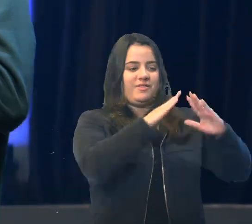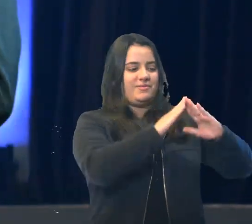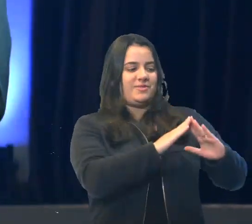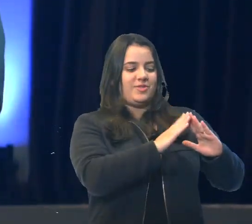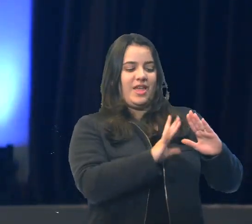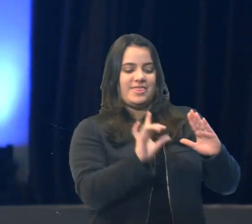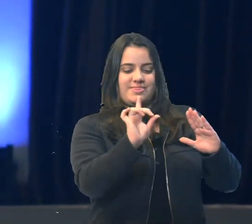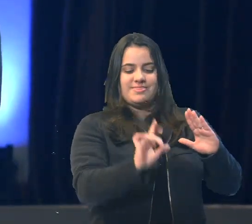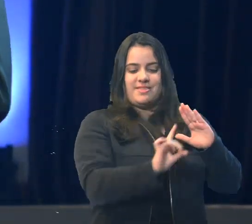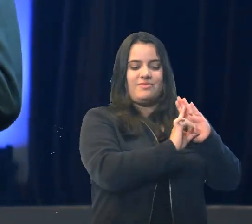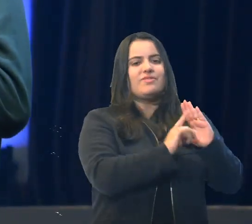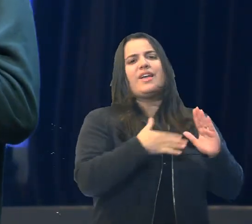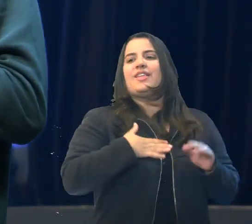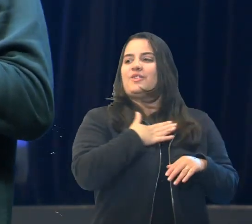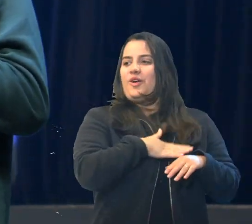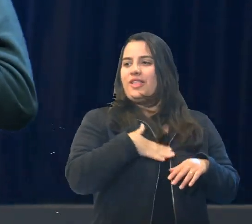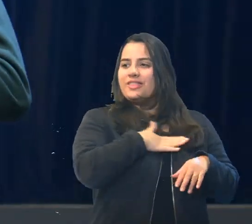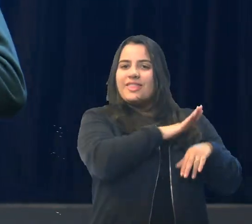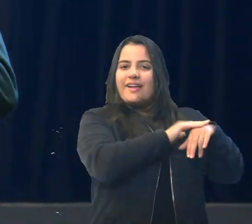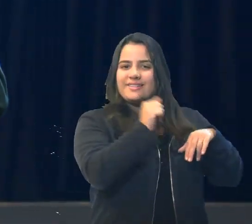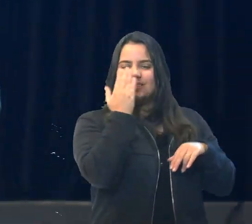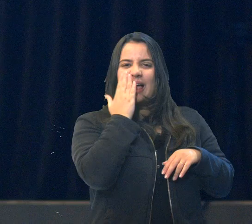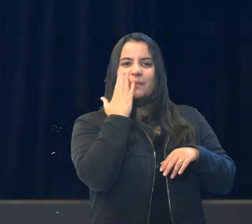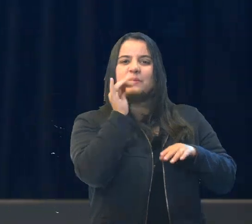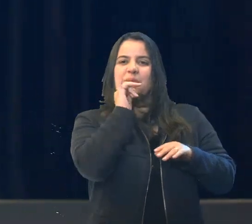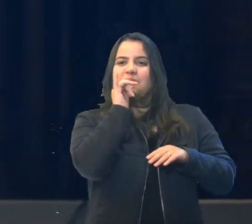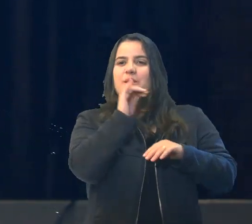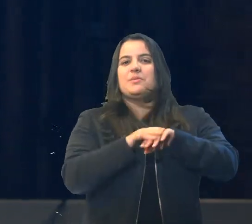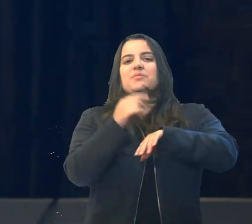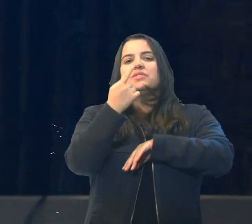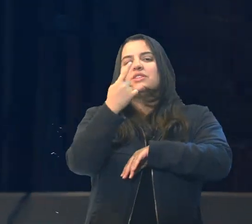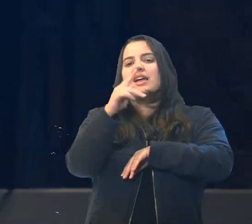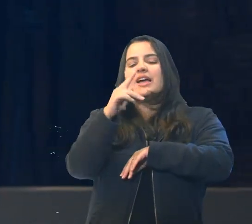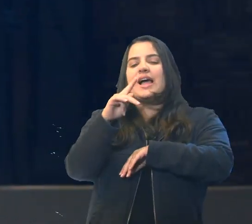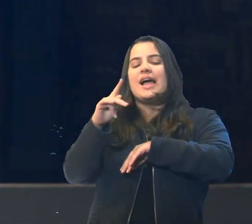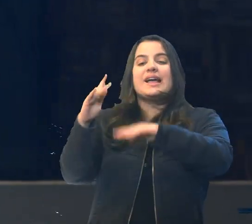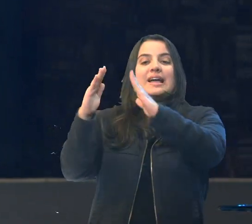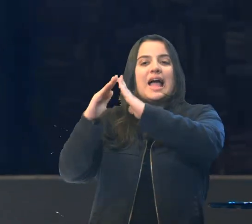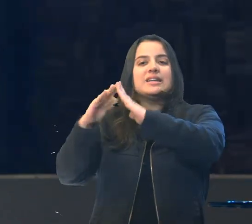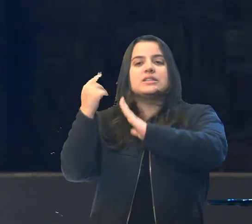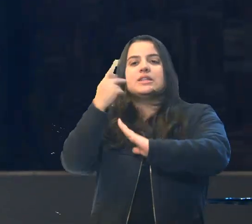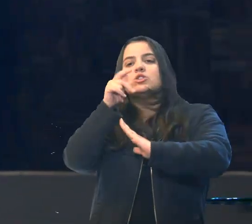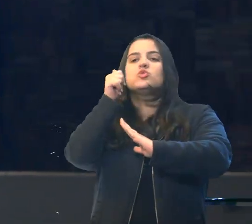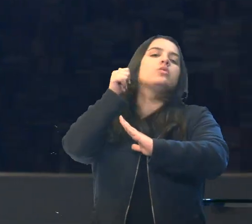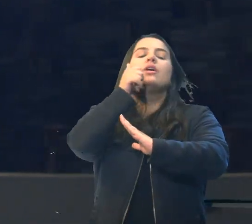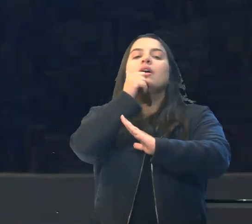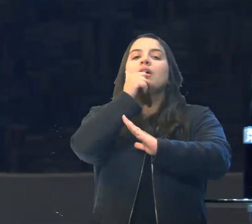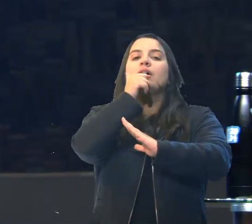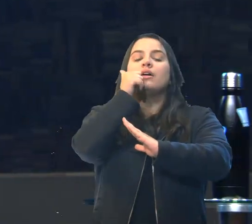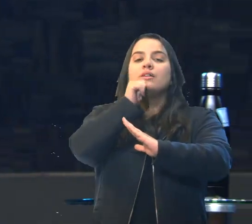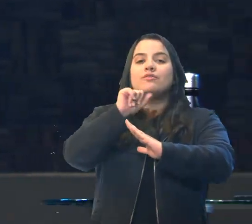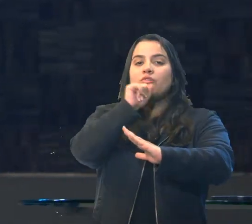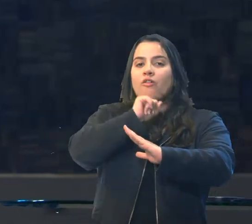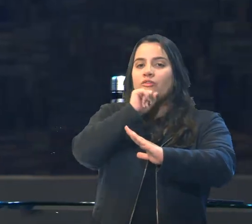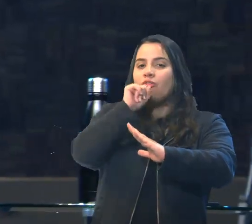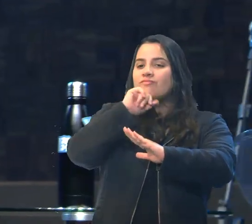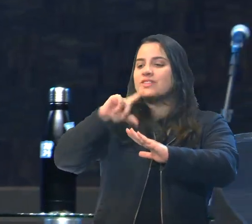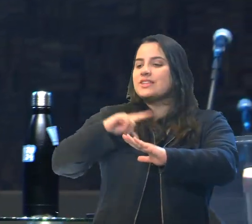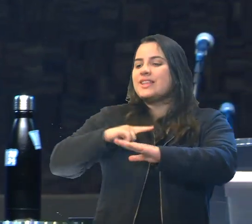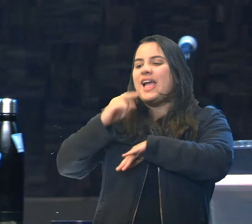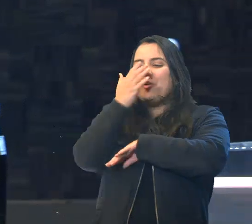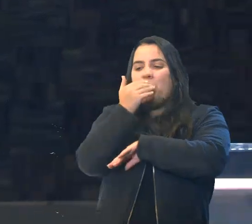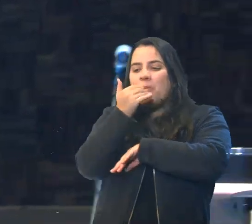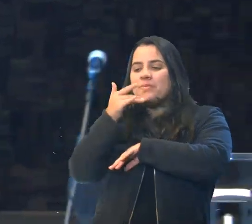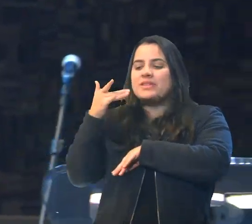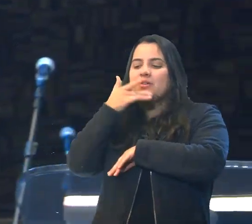as pessoas em casa. Sabe quando você vai na casa da sua avó e tem aquela lasanha pronta, e ela te